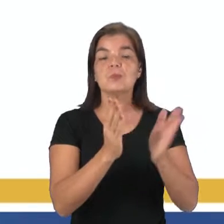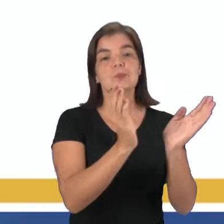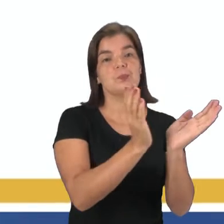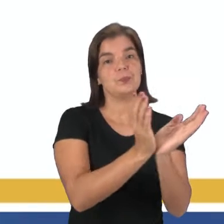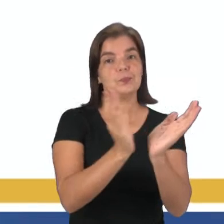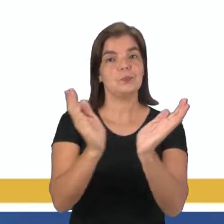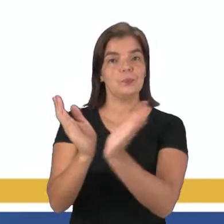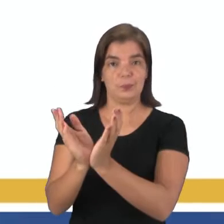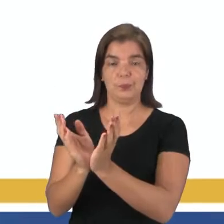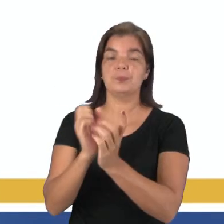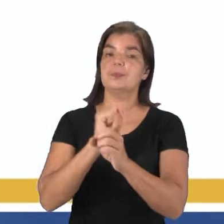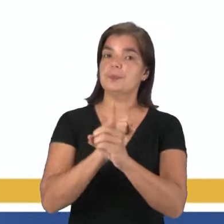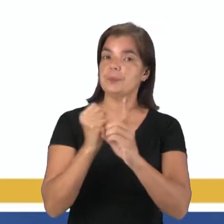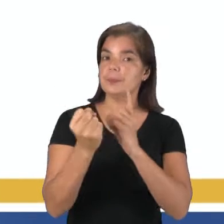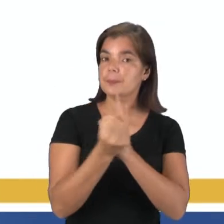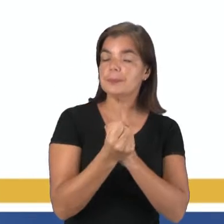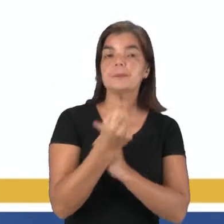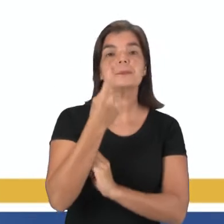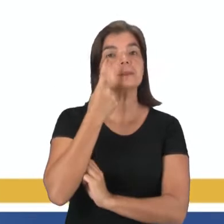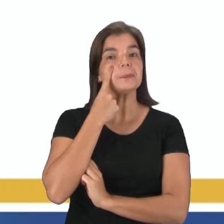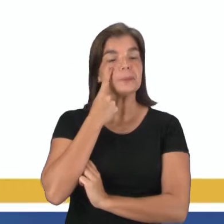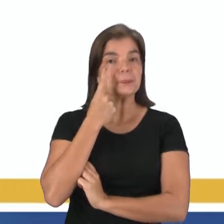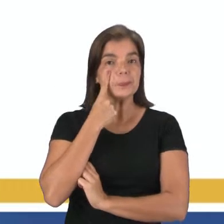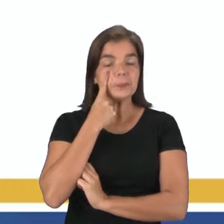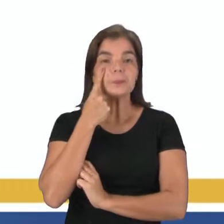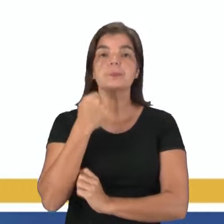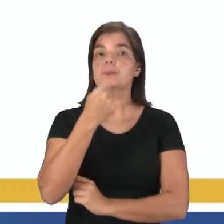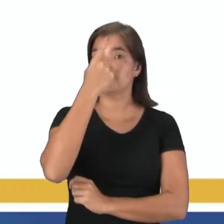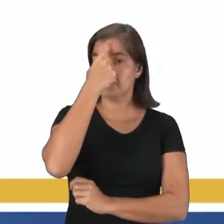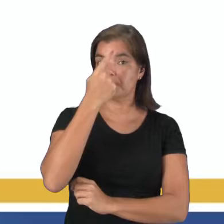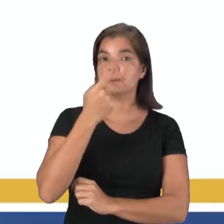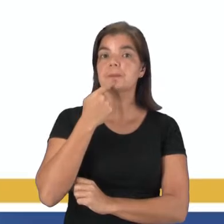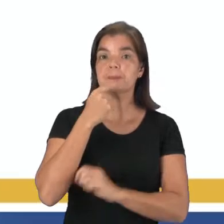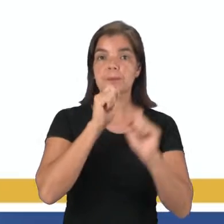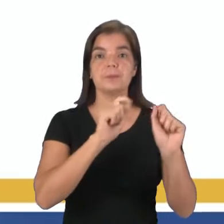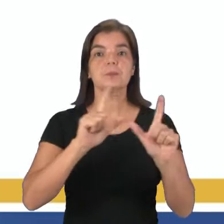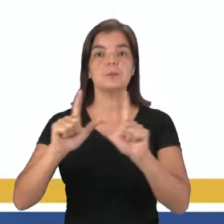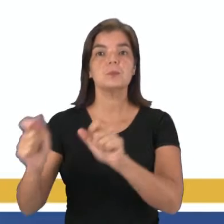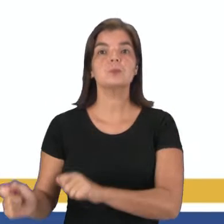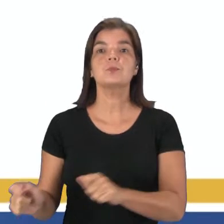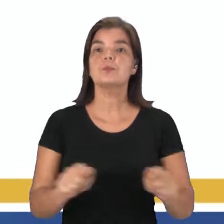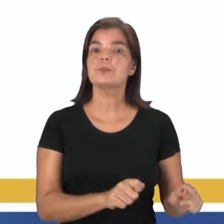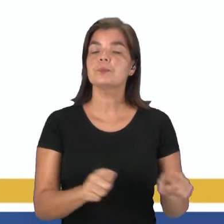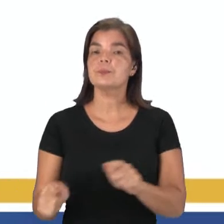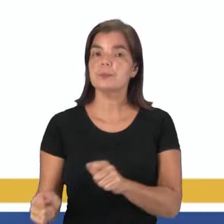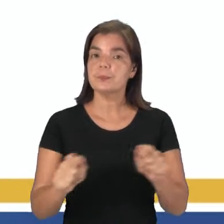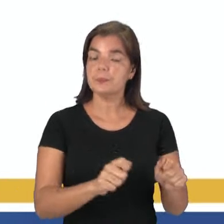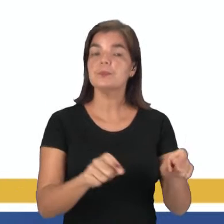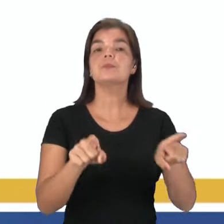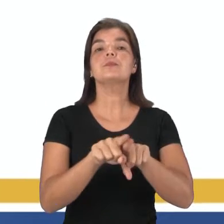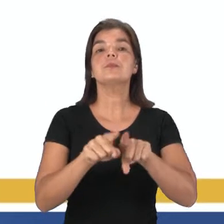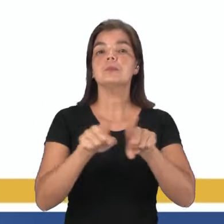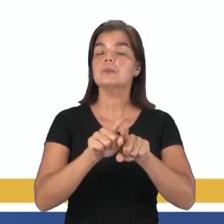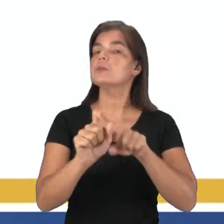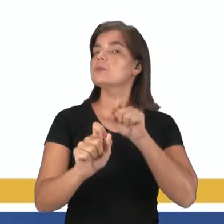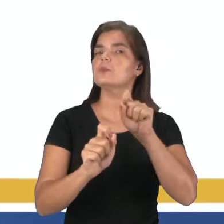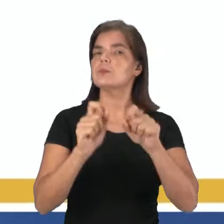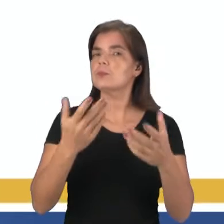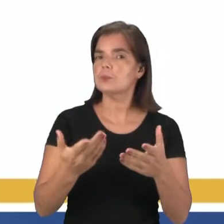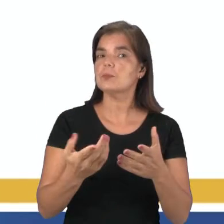vida cotidiana de determinada sociedade. E aí a gente tem uma foto de uma festa junina, que traz